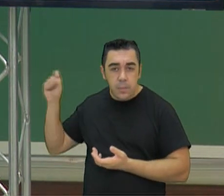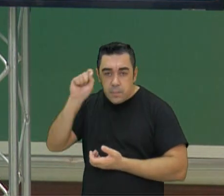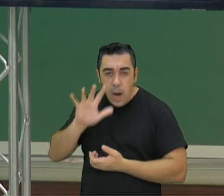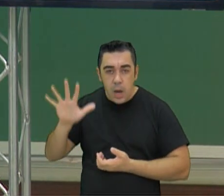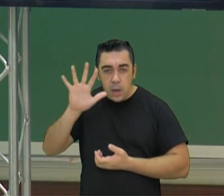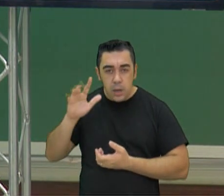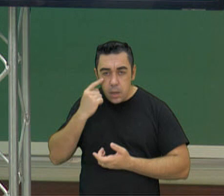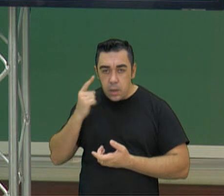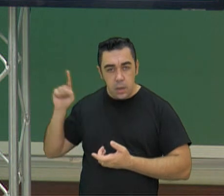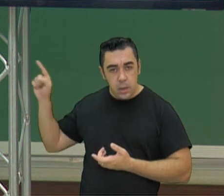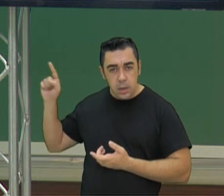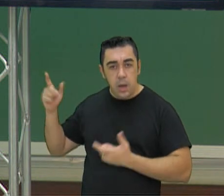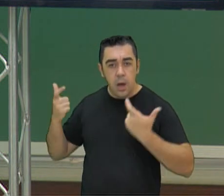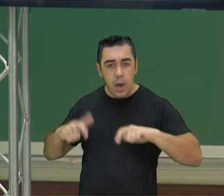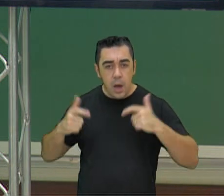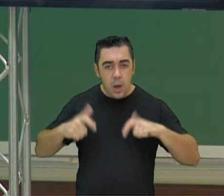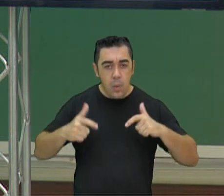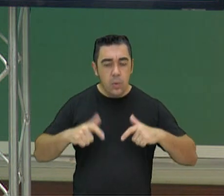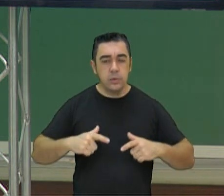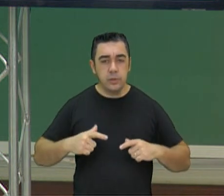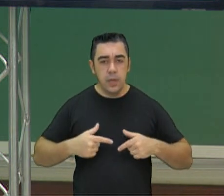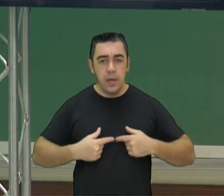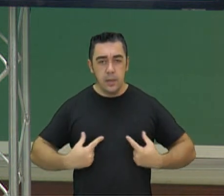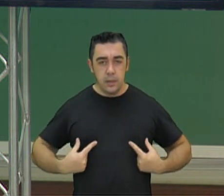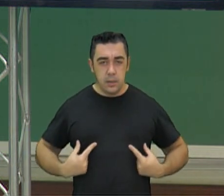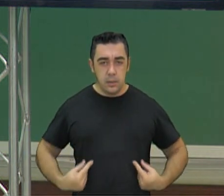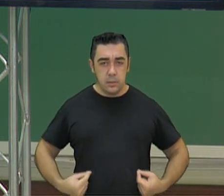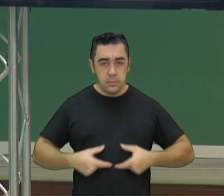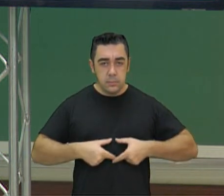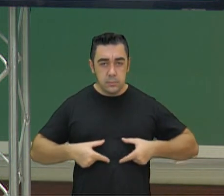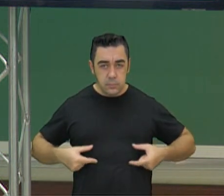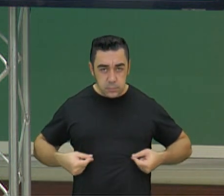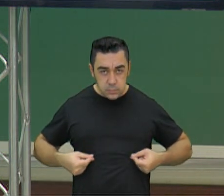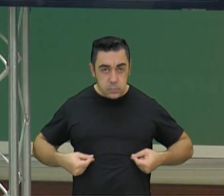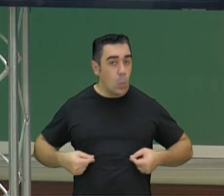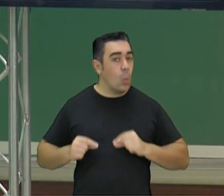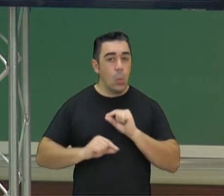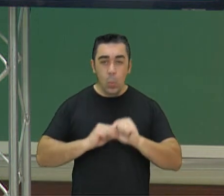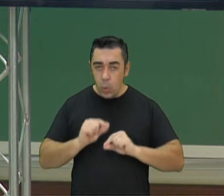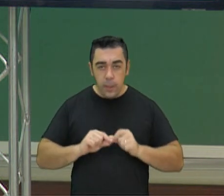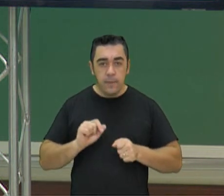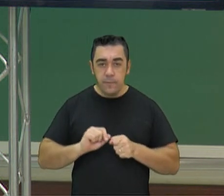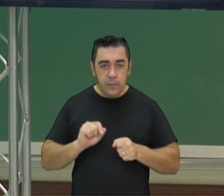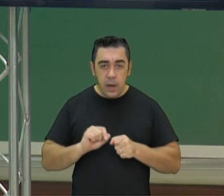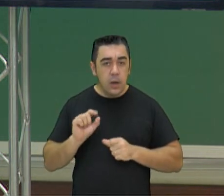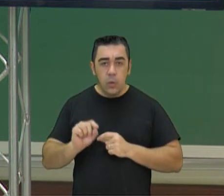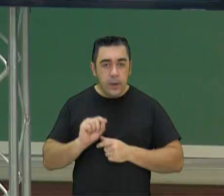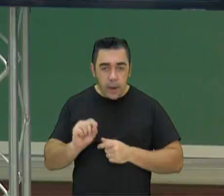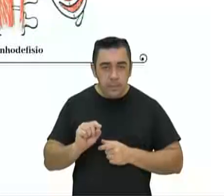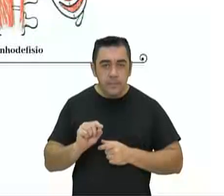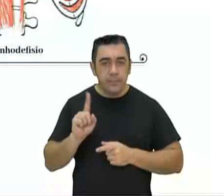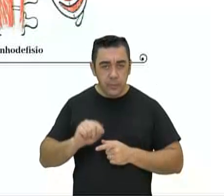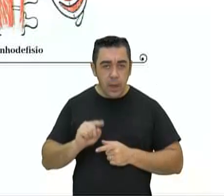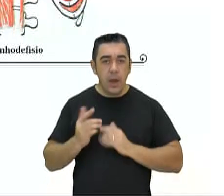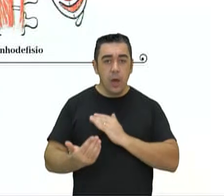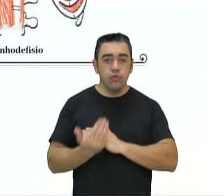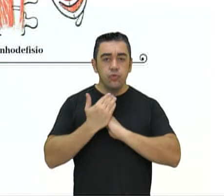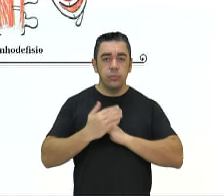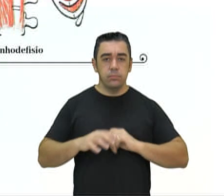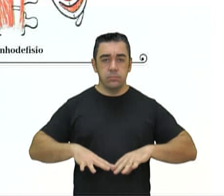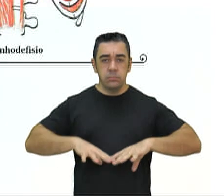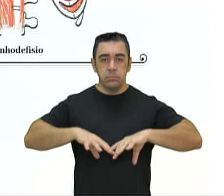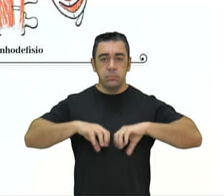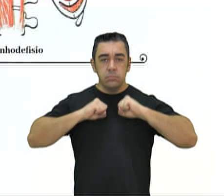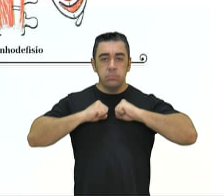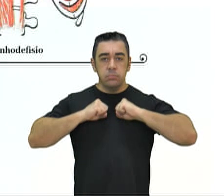nosso diafragma. Então, a ação dele o que é? Ação inspiratória, pois diminui a